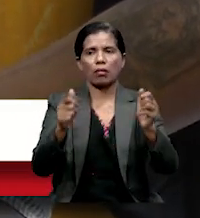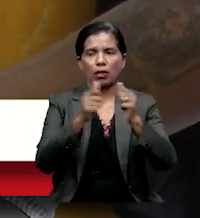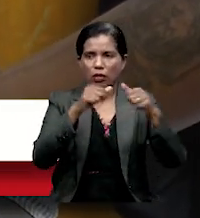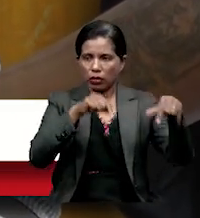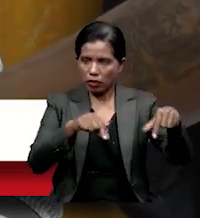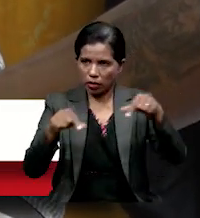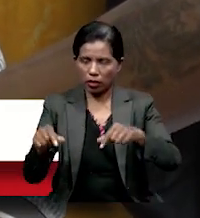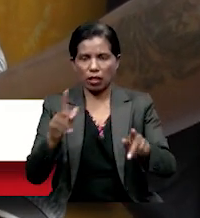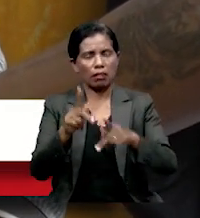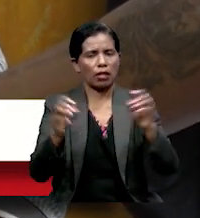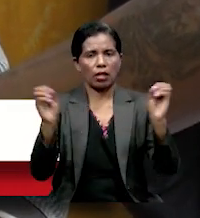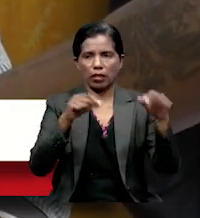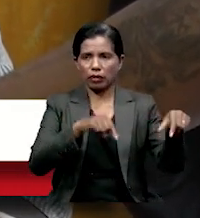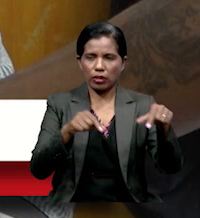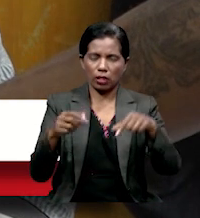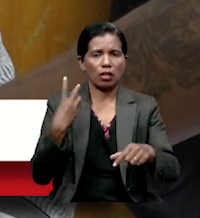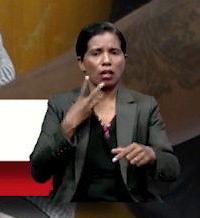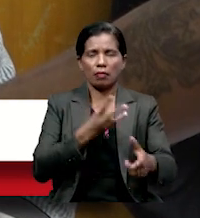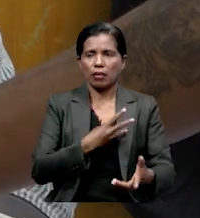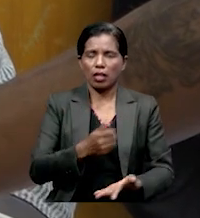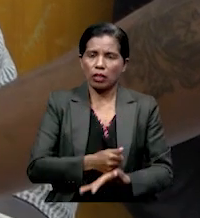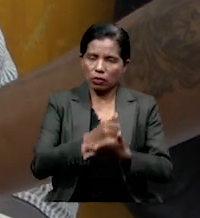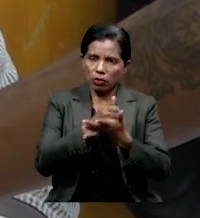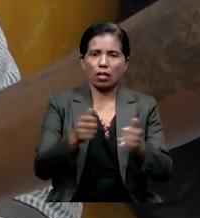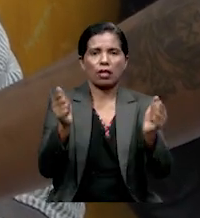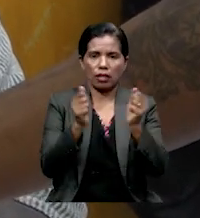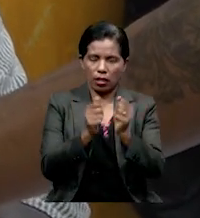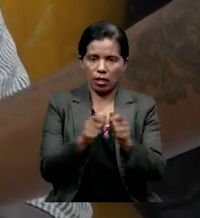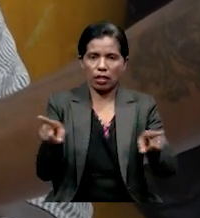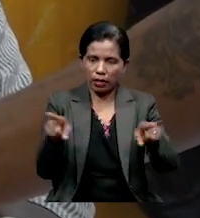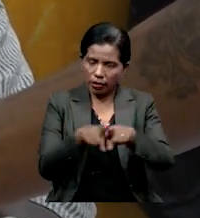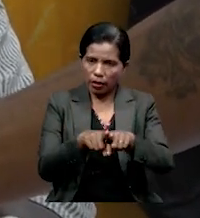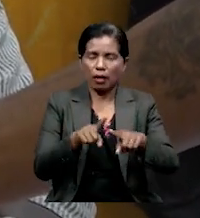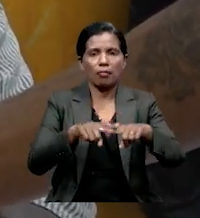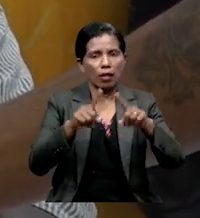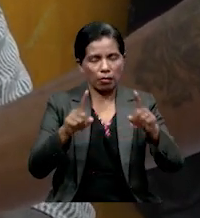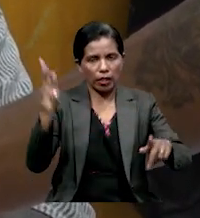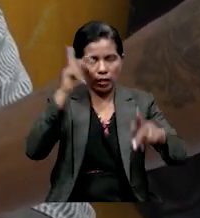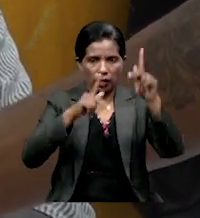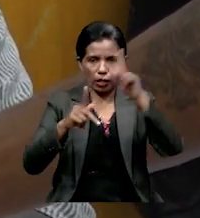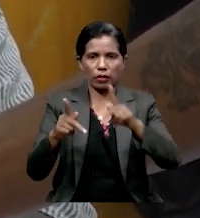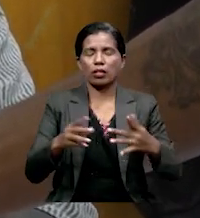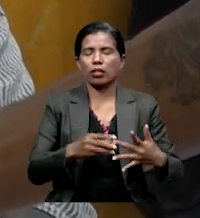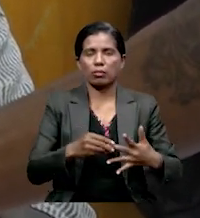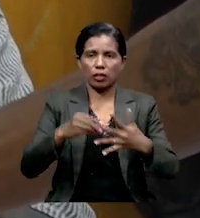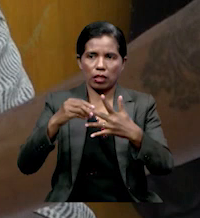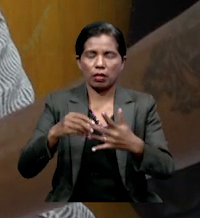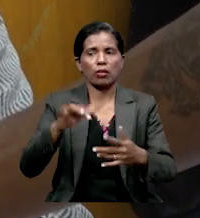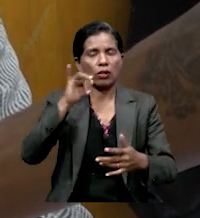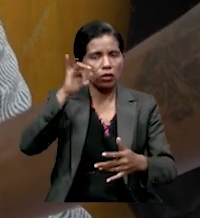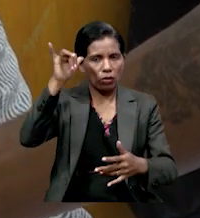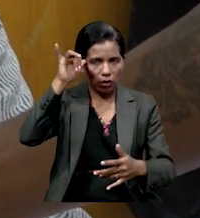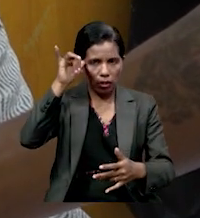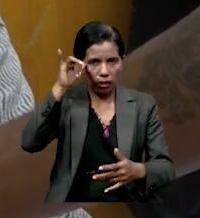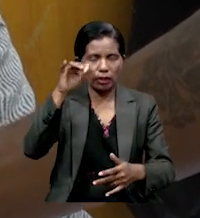baema laos deficientes, a minha atende Hanesa. Mas bem, e a caso especial, ira neve ma corseik, começou seik